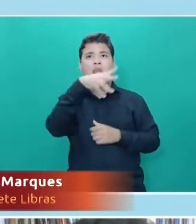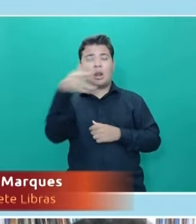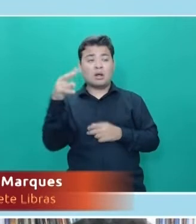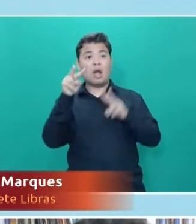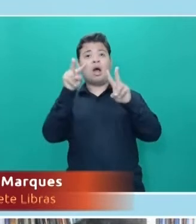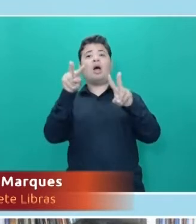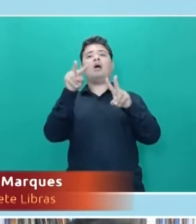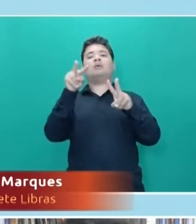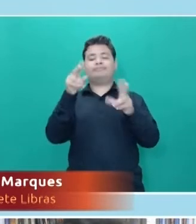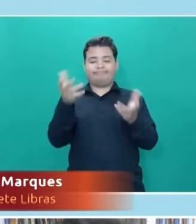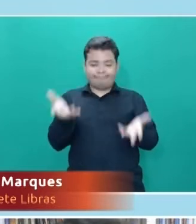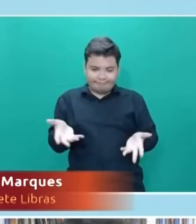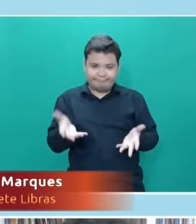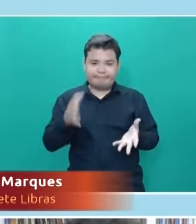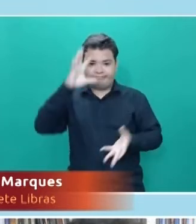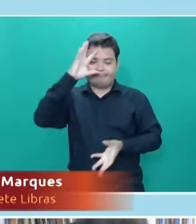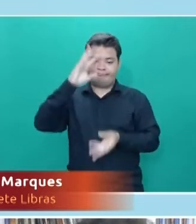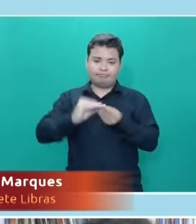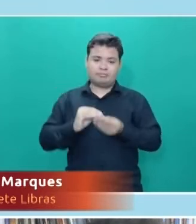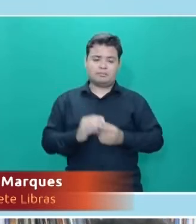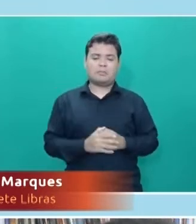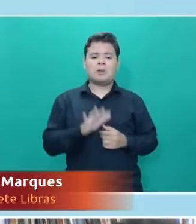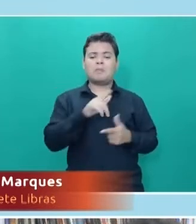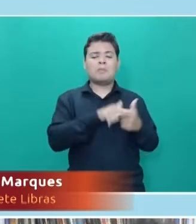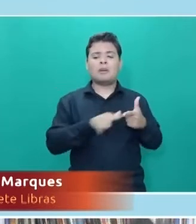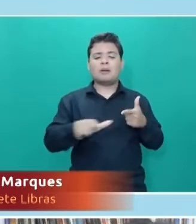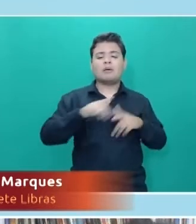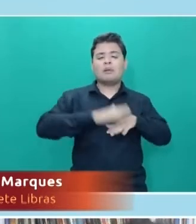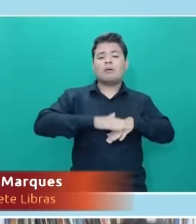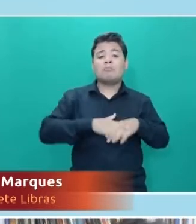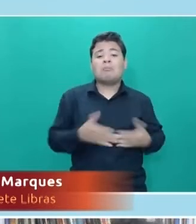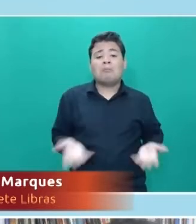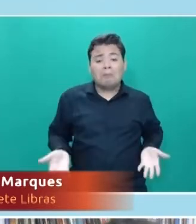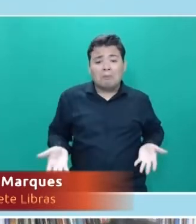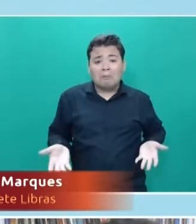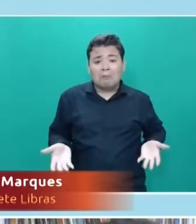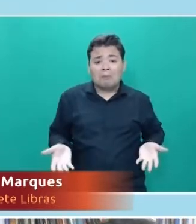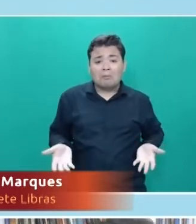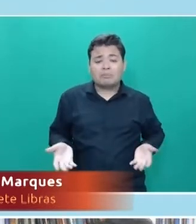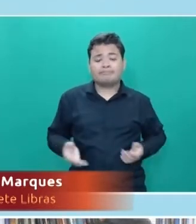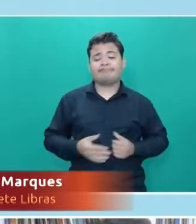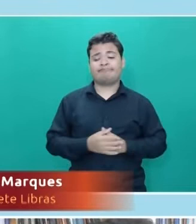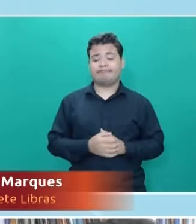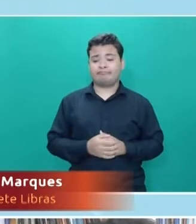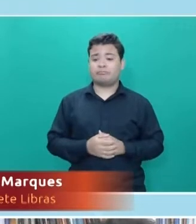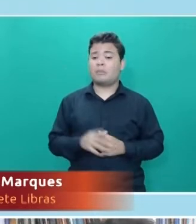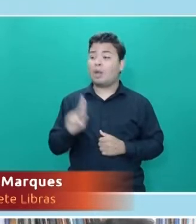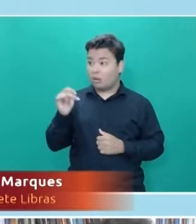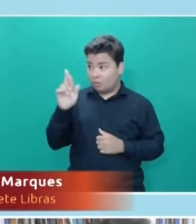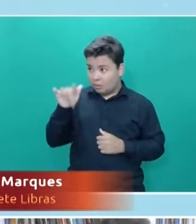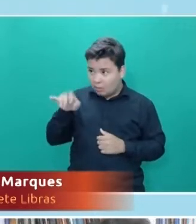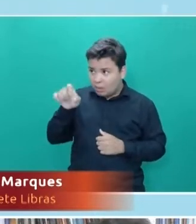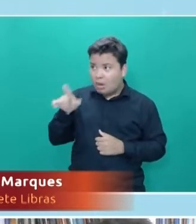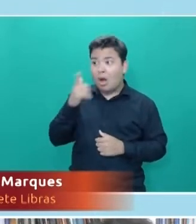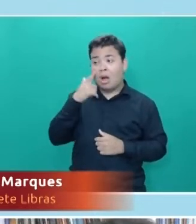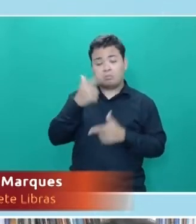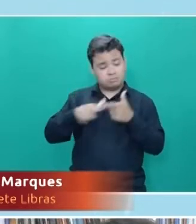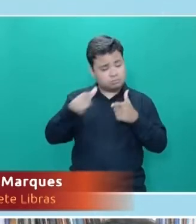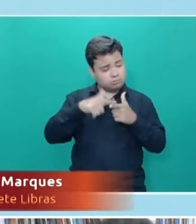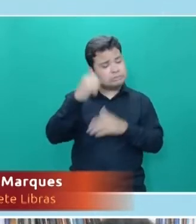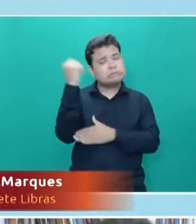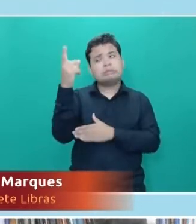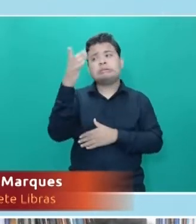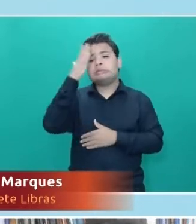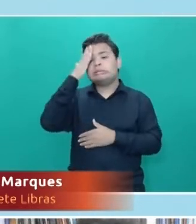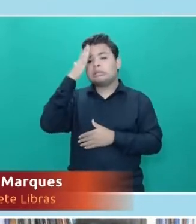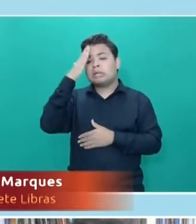culpa? Mas temos um problema. E é um problema muito grave, Henrique, que você usou uma palavra que eu gosto muito, que é